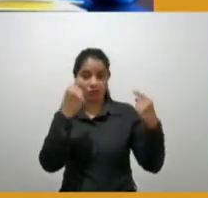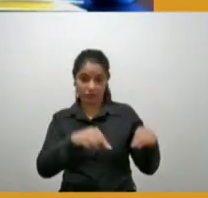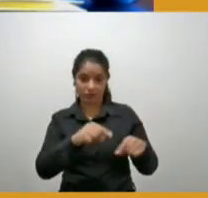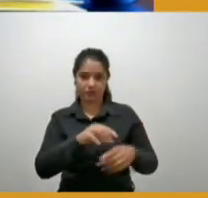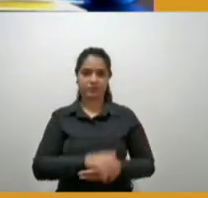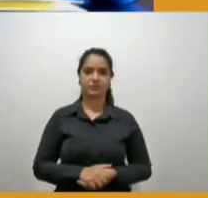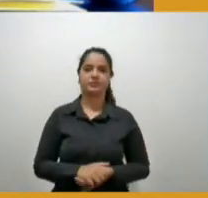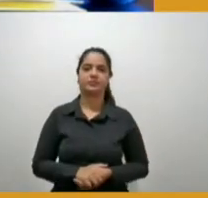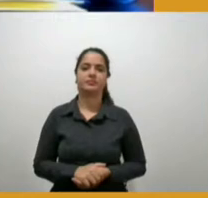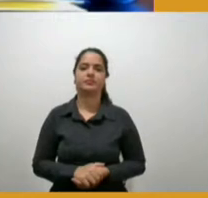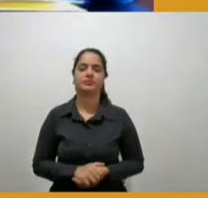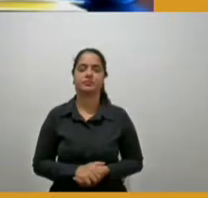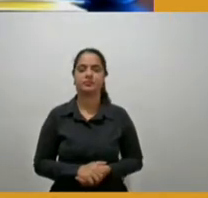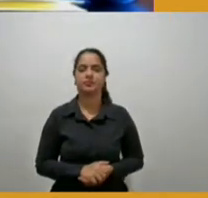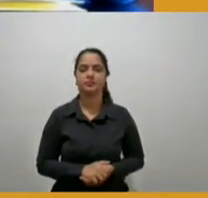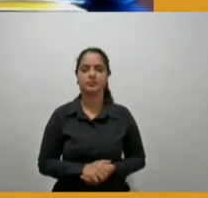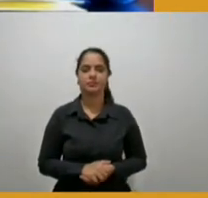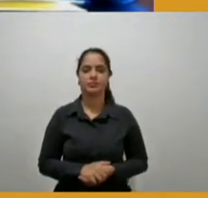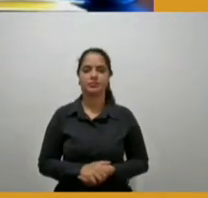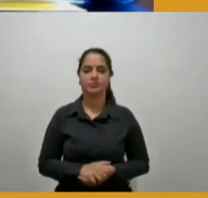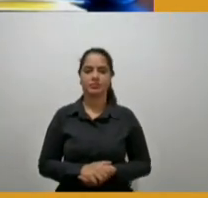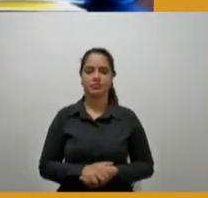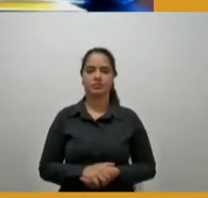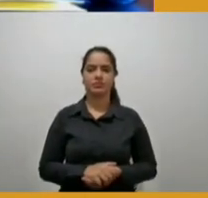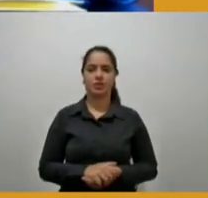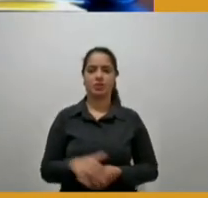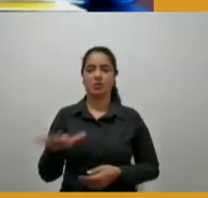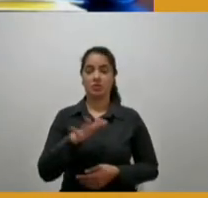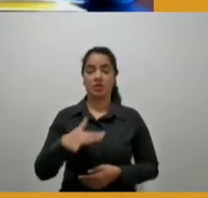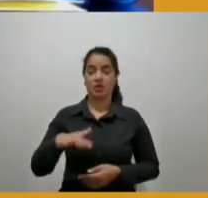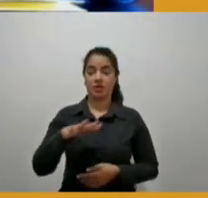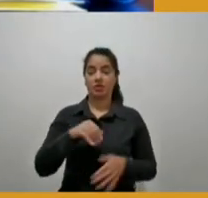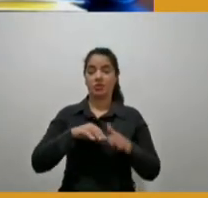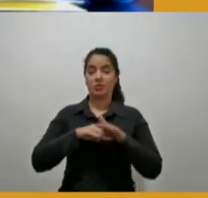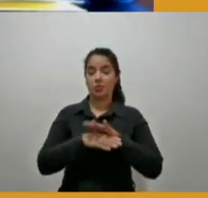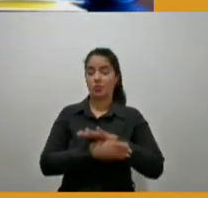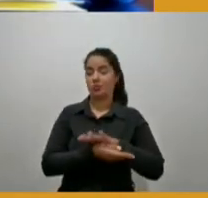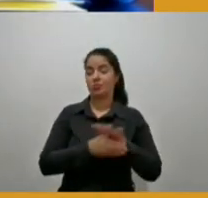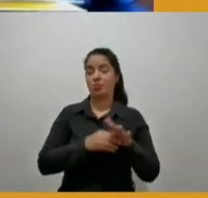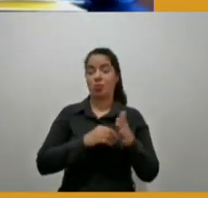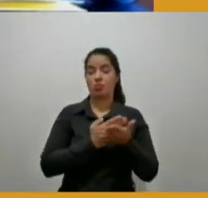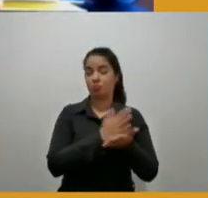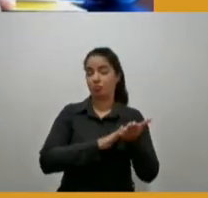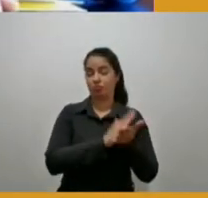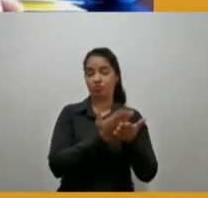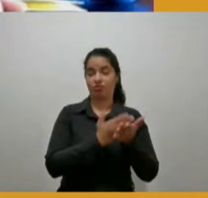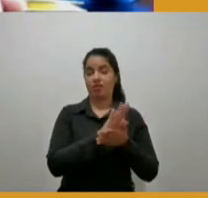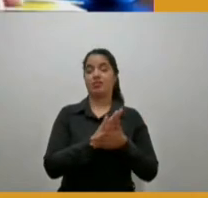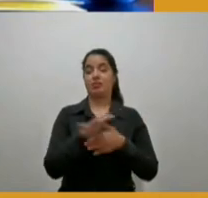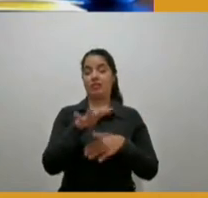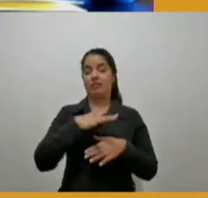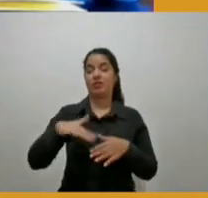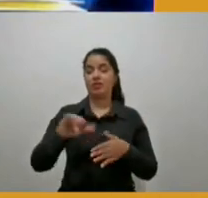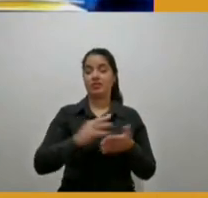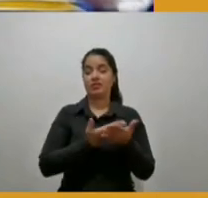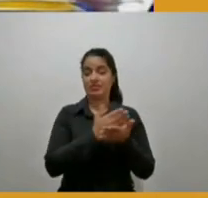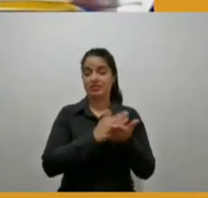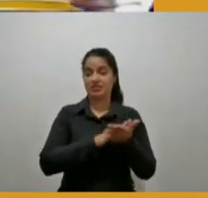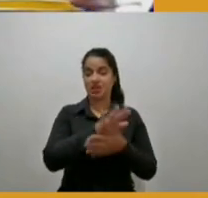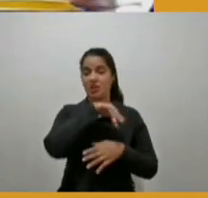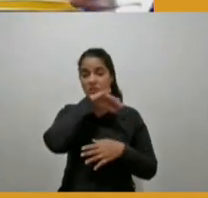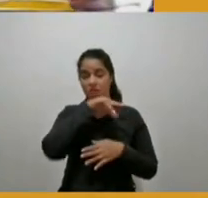aí talvez o governador saiba disso, e o próprio Zé Armando, um dos ambientes mais chatos é quando todo mundo sabe a mesma